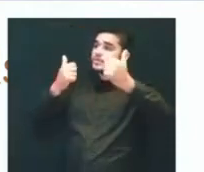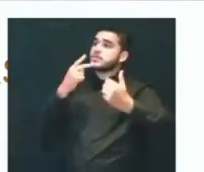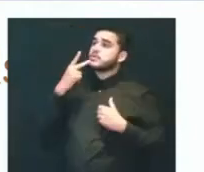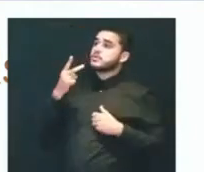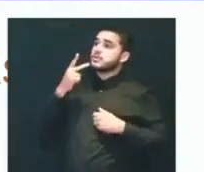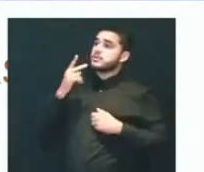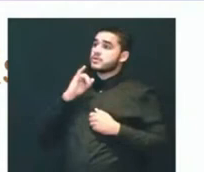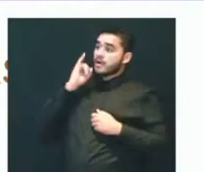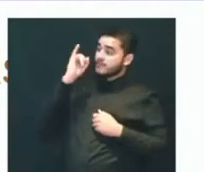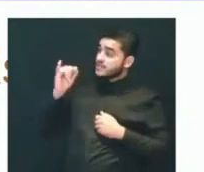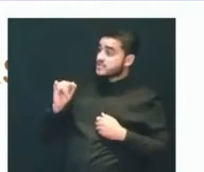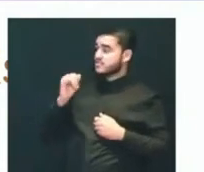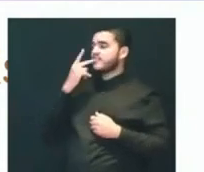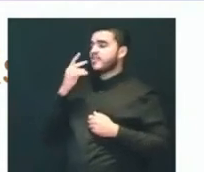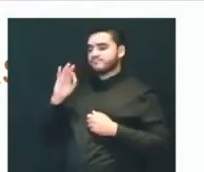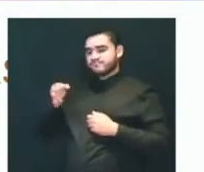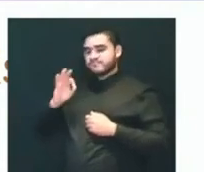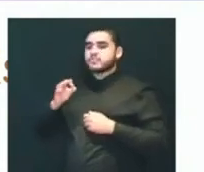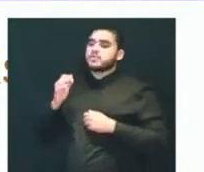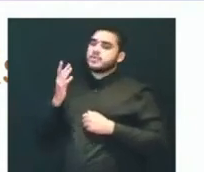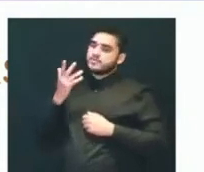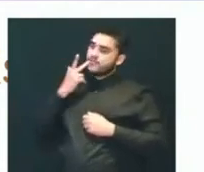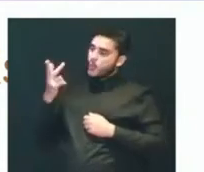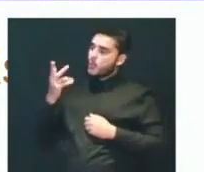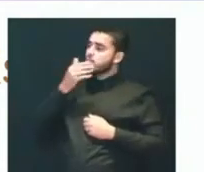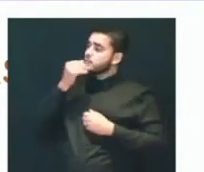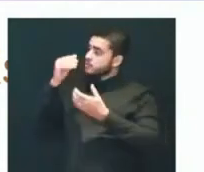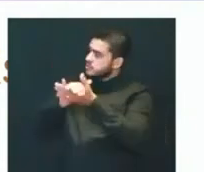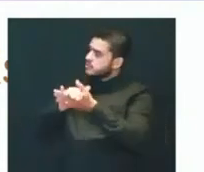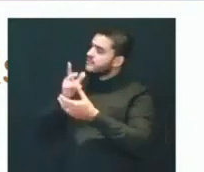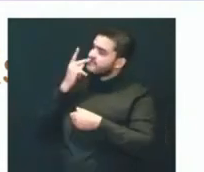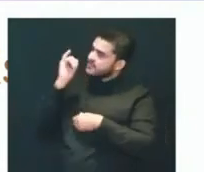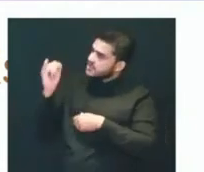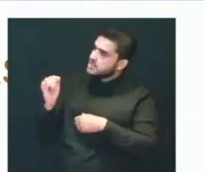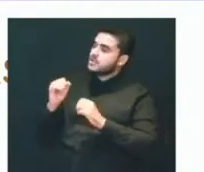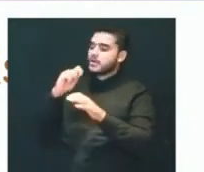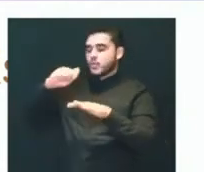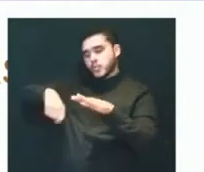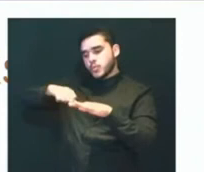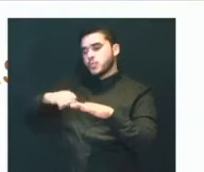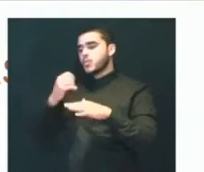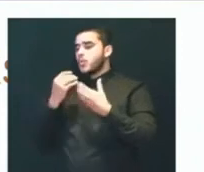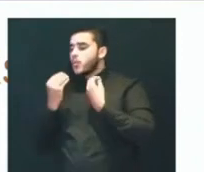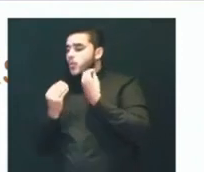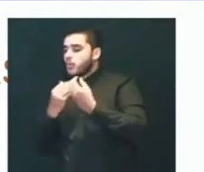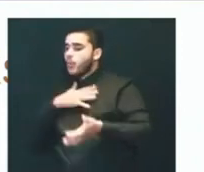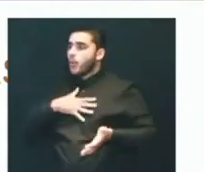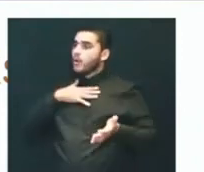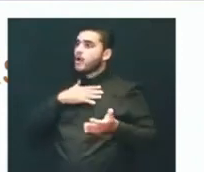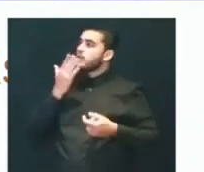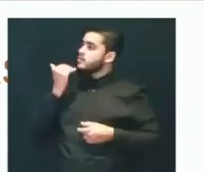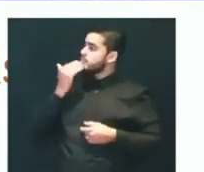foi contando, se abrindo para o marido, explicando a situação de como é que ela gostava da comida. E